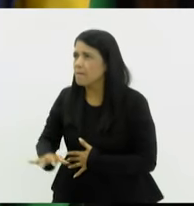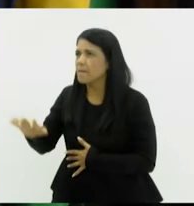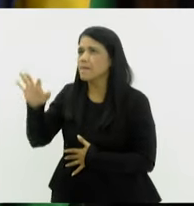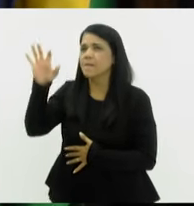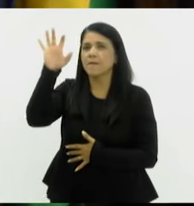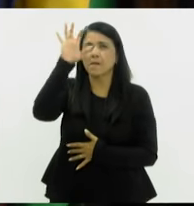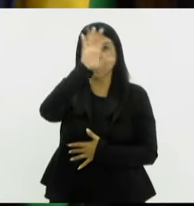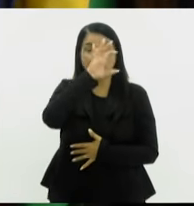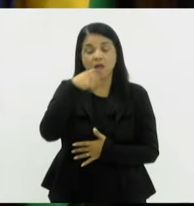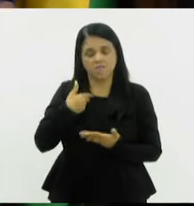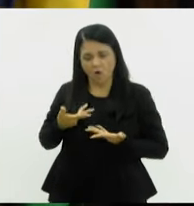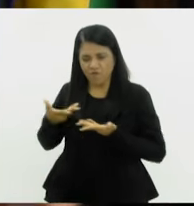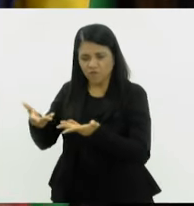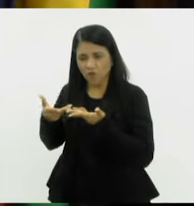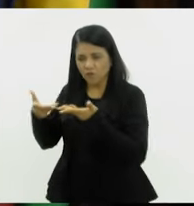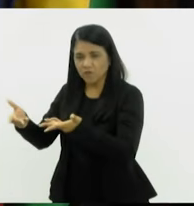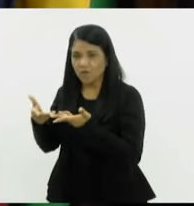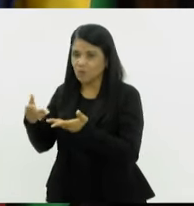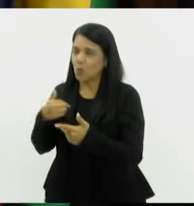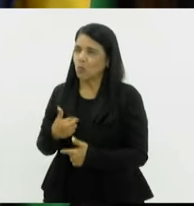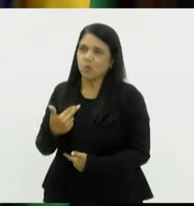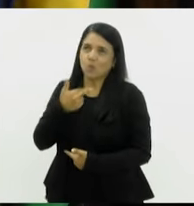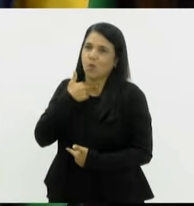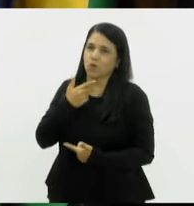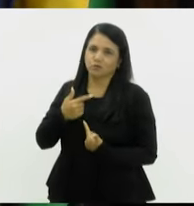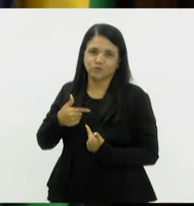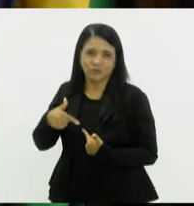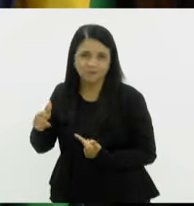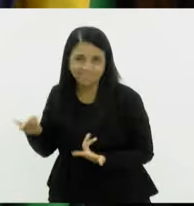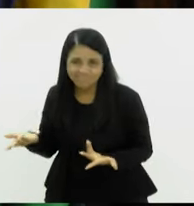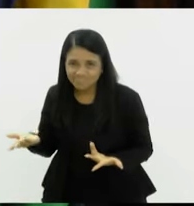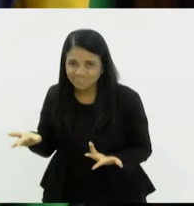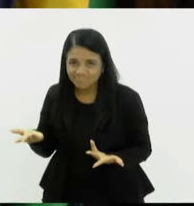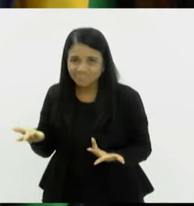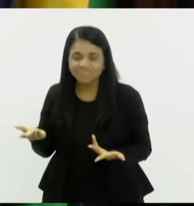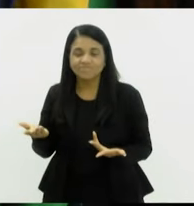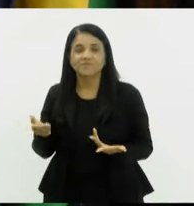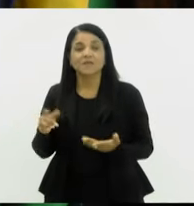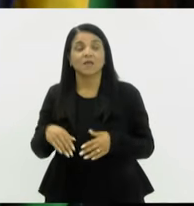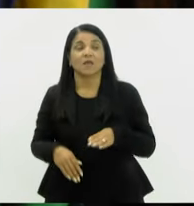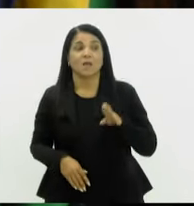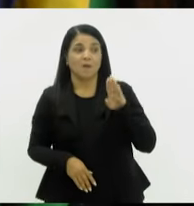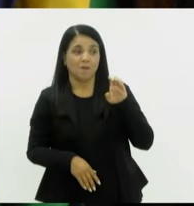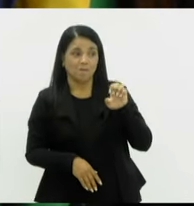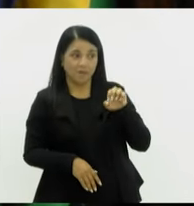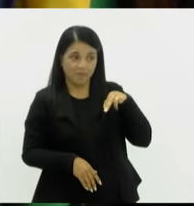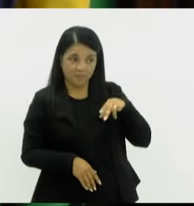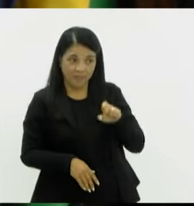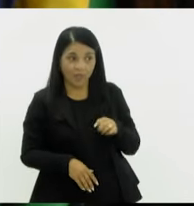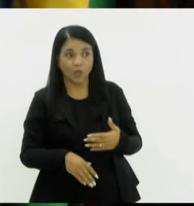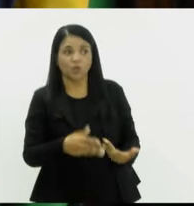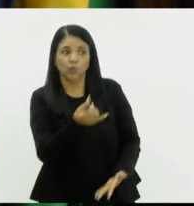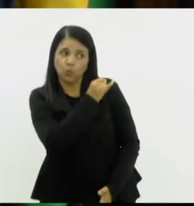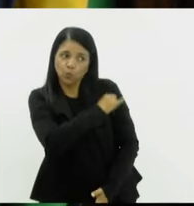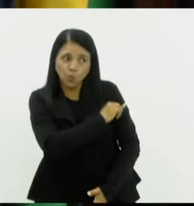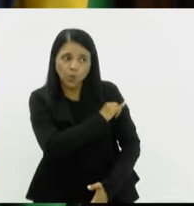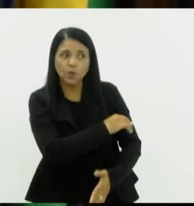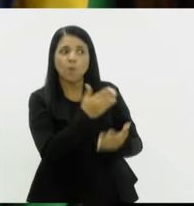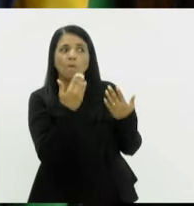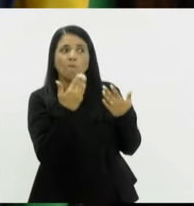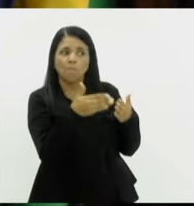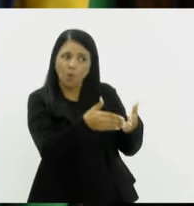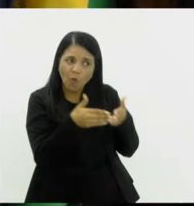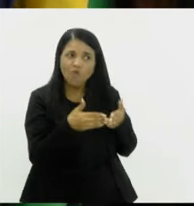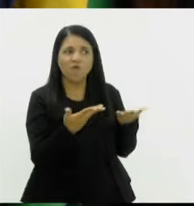sempre me convida mas eu nunca posso ir e ela disse Bené no Rio de Janeiro pelo amor de Deus você não